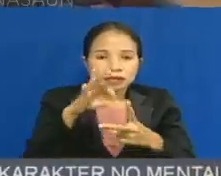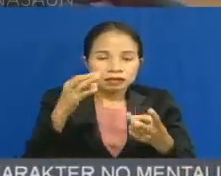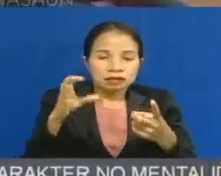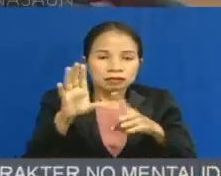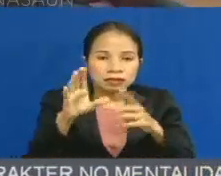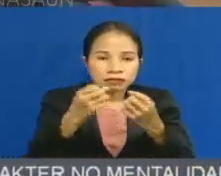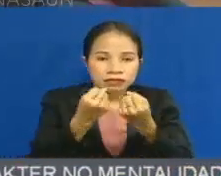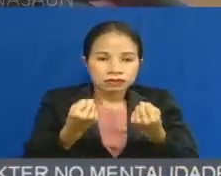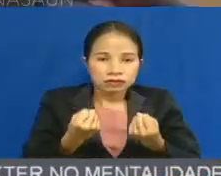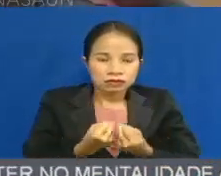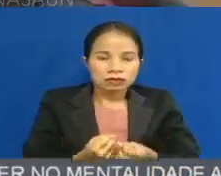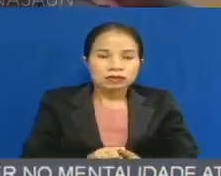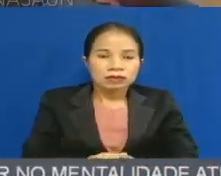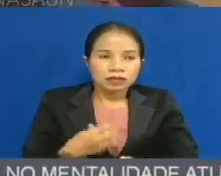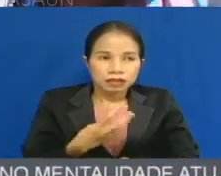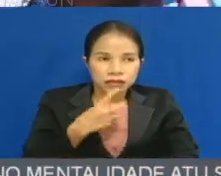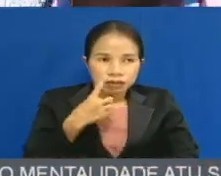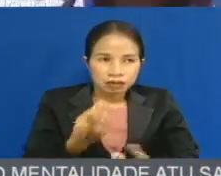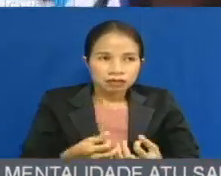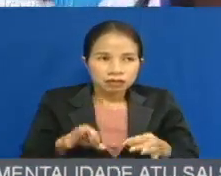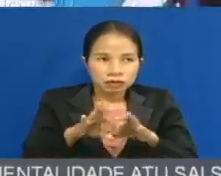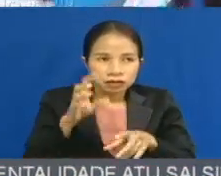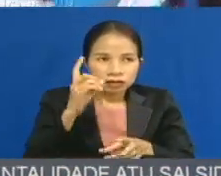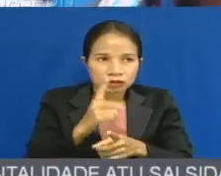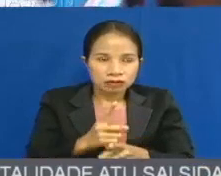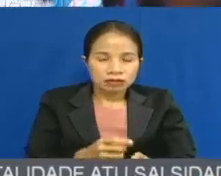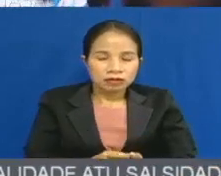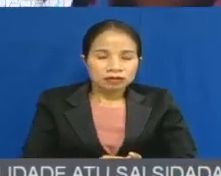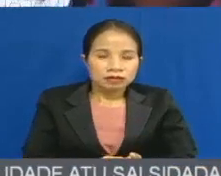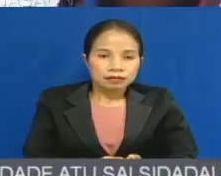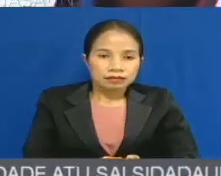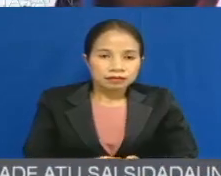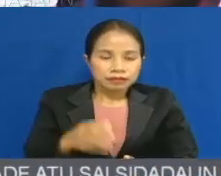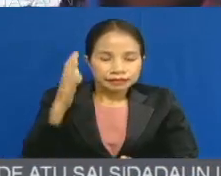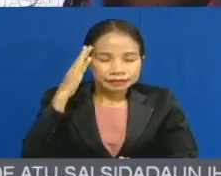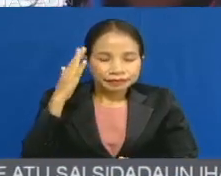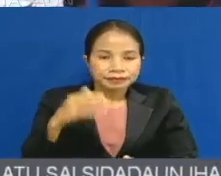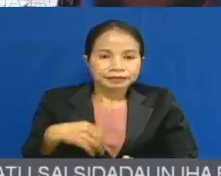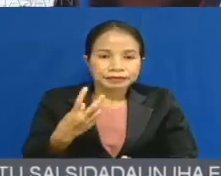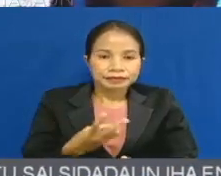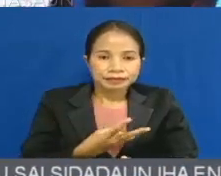suco. Kita tadi angkat informasi yang penting adalah limar. Yang penting adalah limar, orang ini dah katak. Kita ni